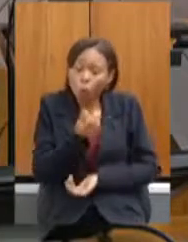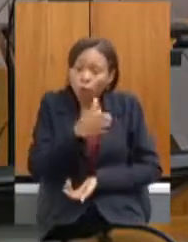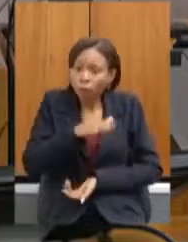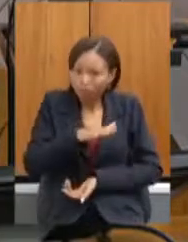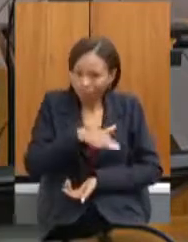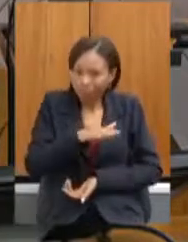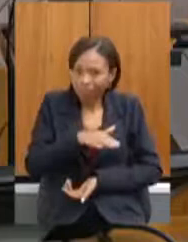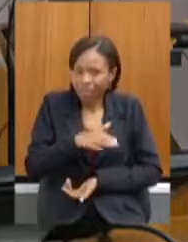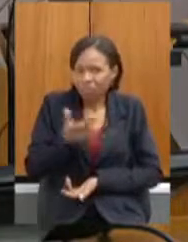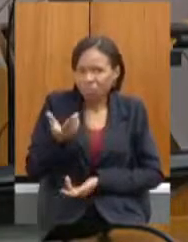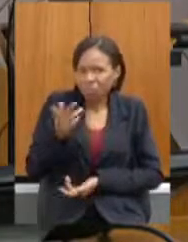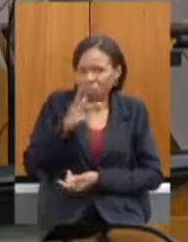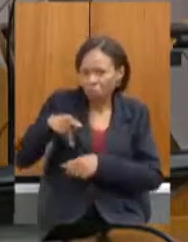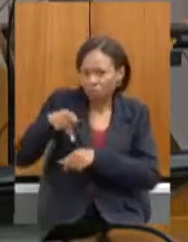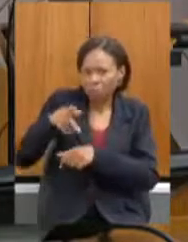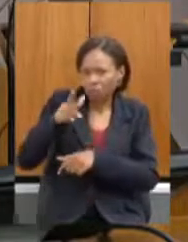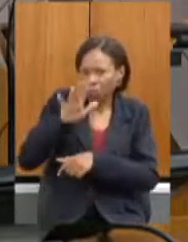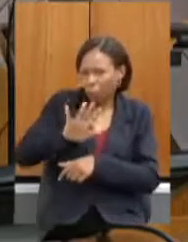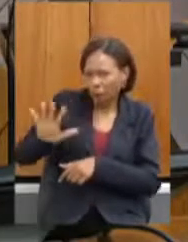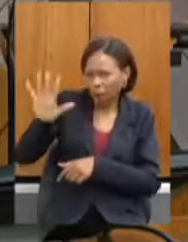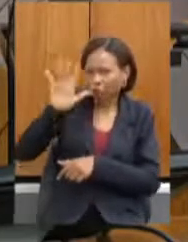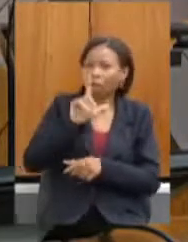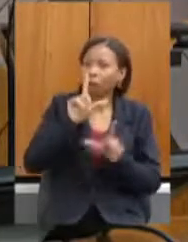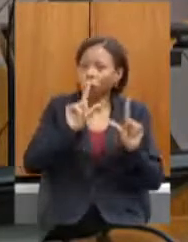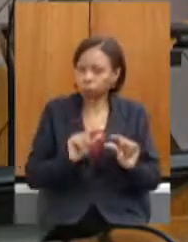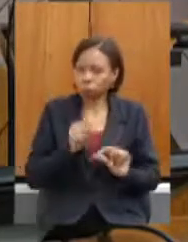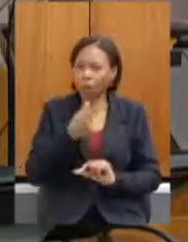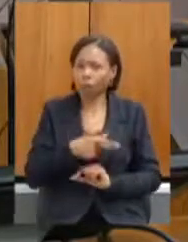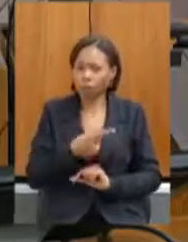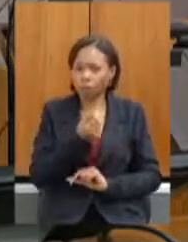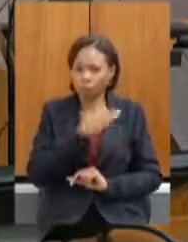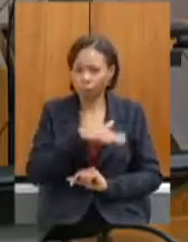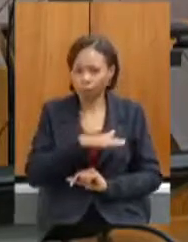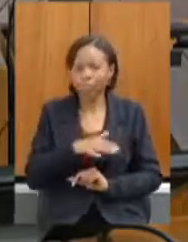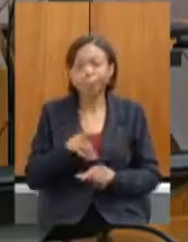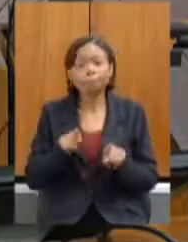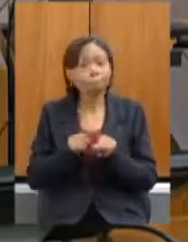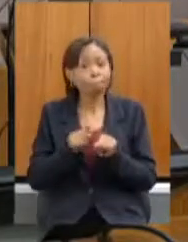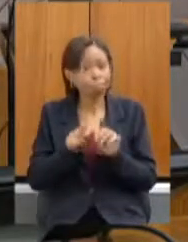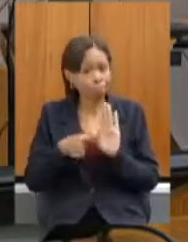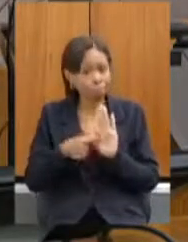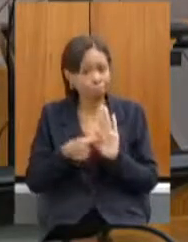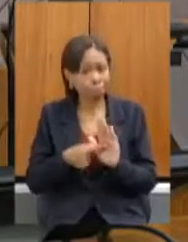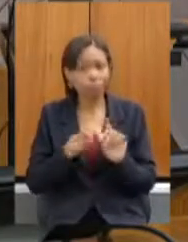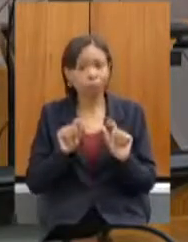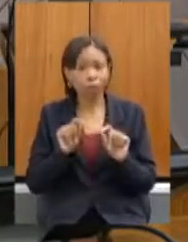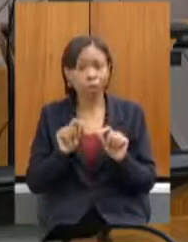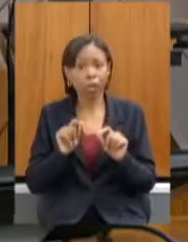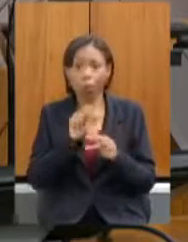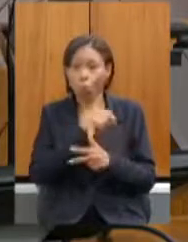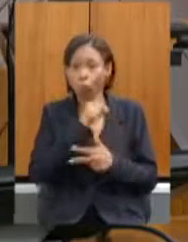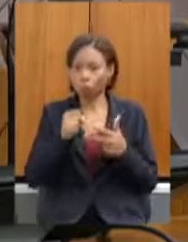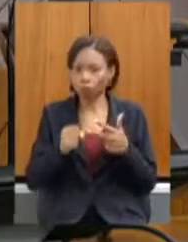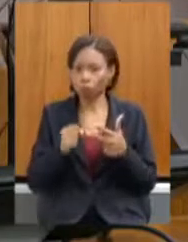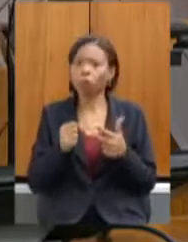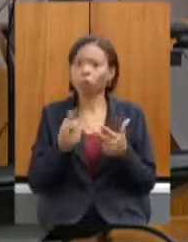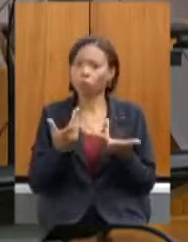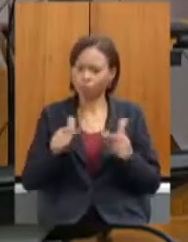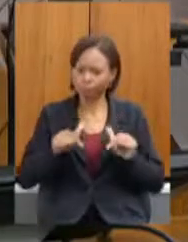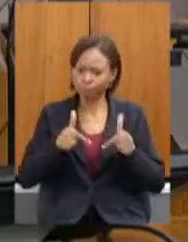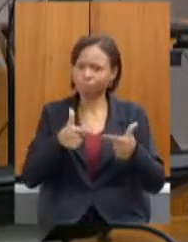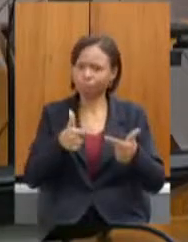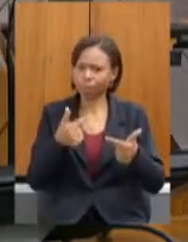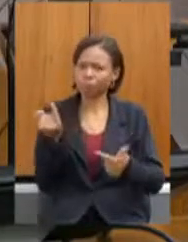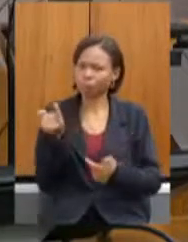nacional e é importante é que a gente destacar também não só a atuação do poder público que como eu disse foi